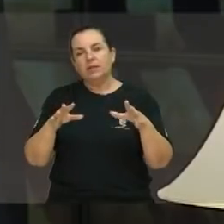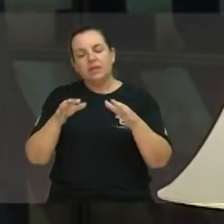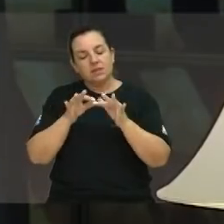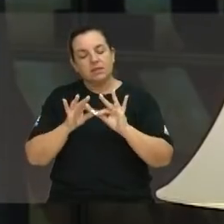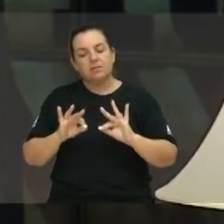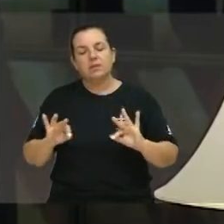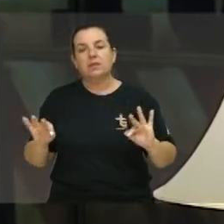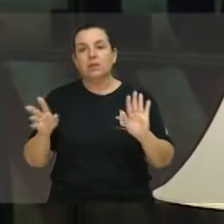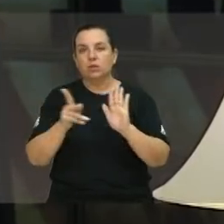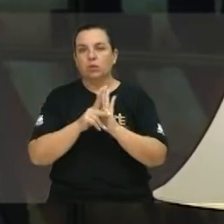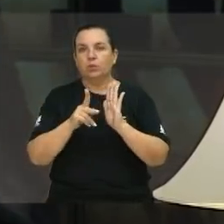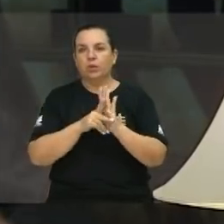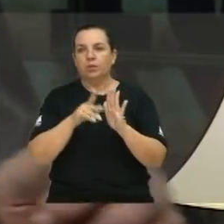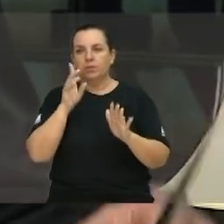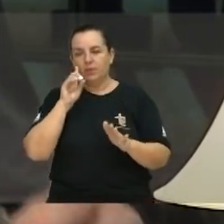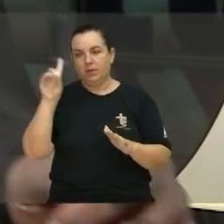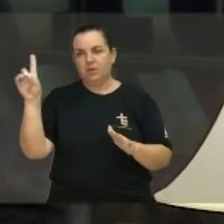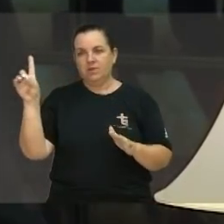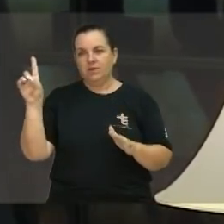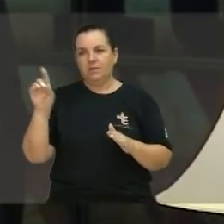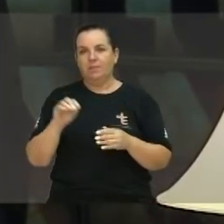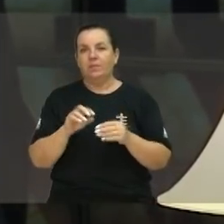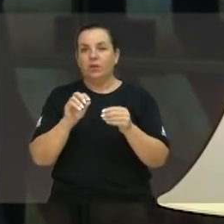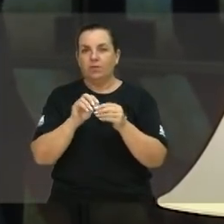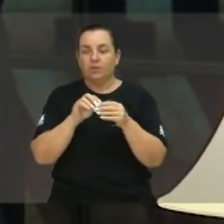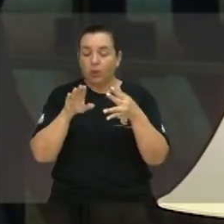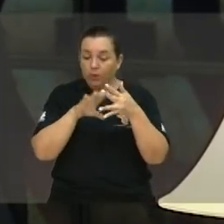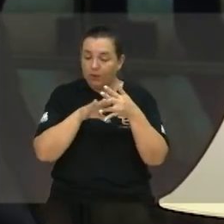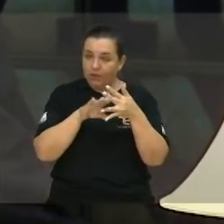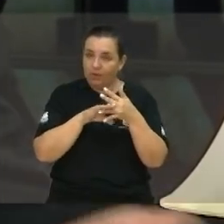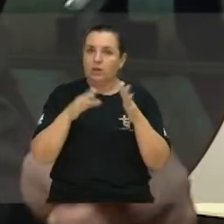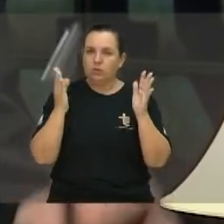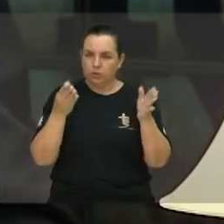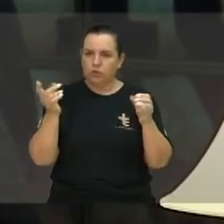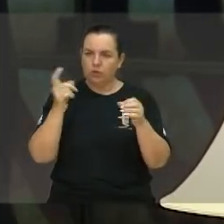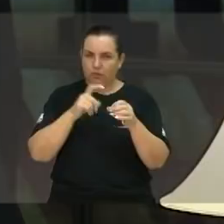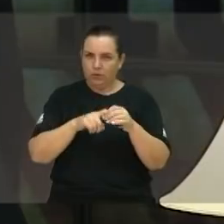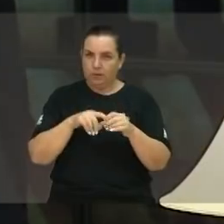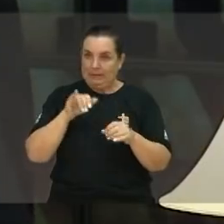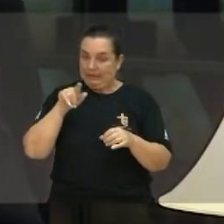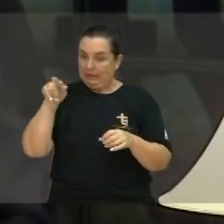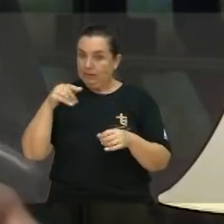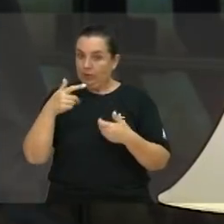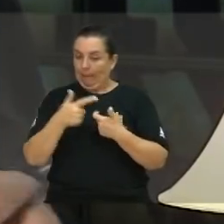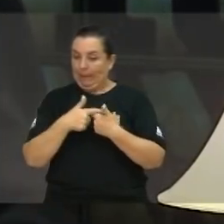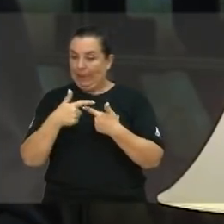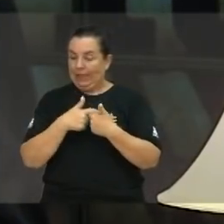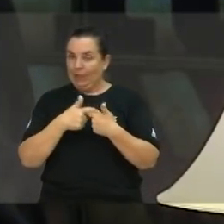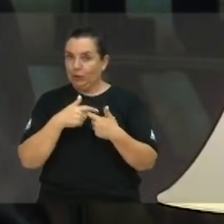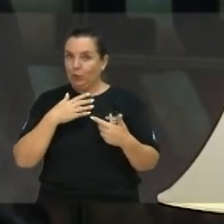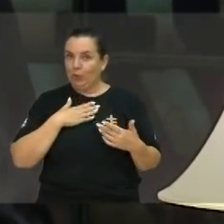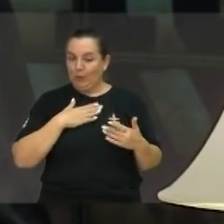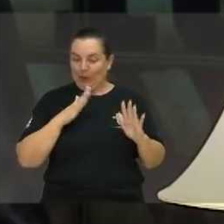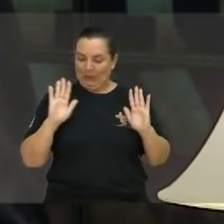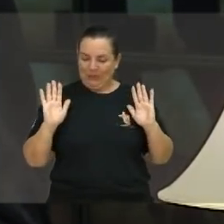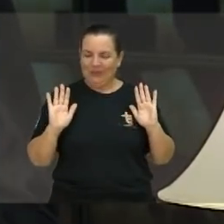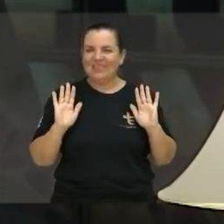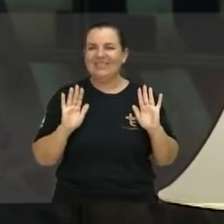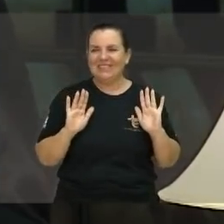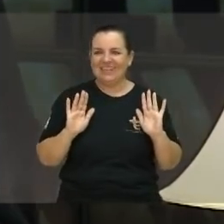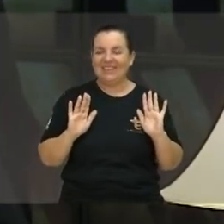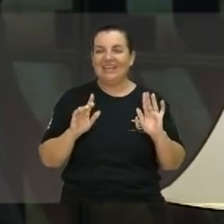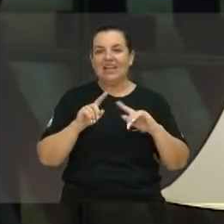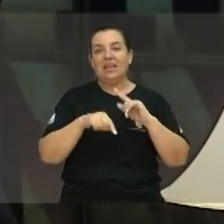simplicidade do próprio deus vamos fazer o intervalo senão a turma aí depois me pega